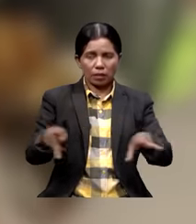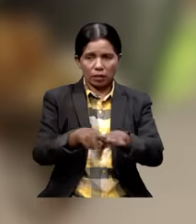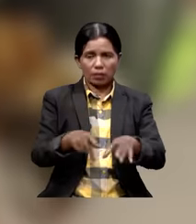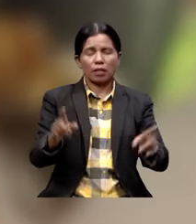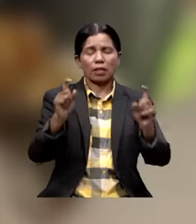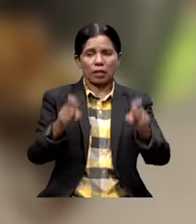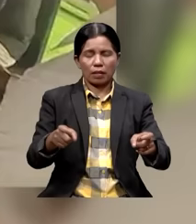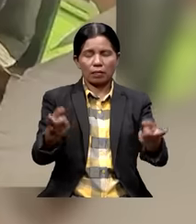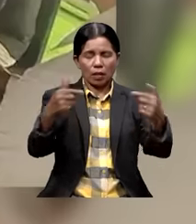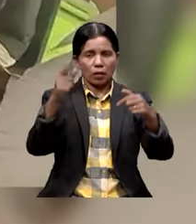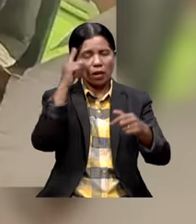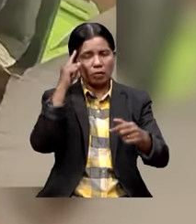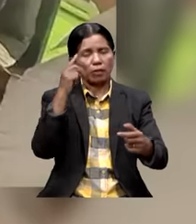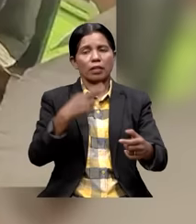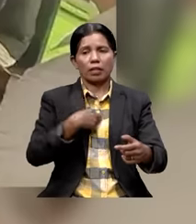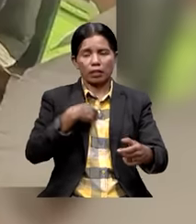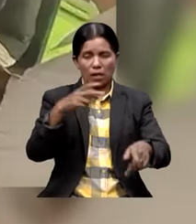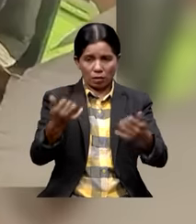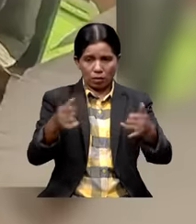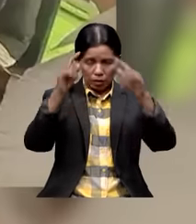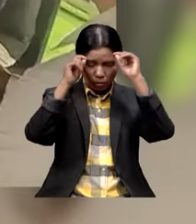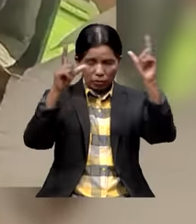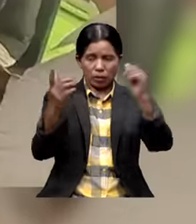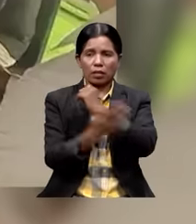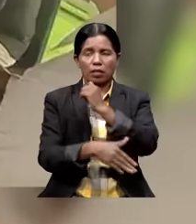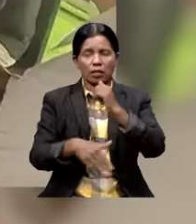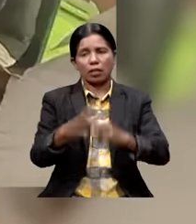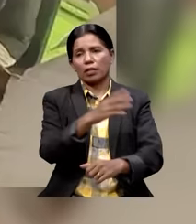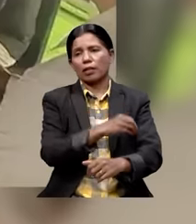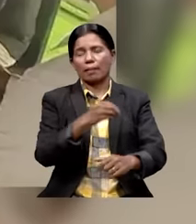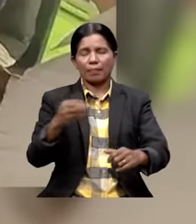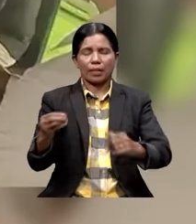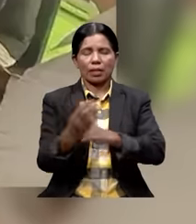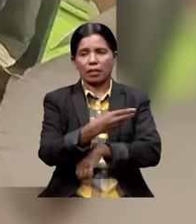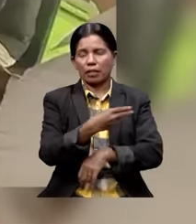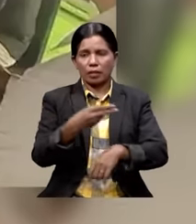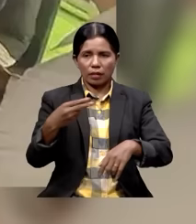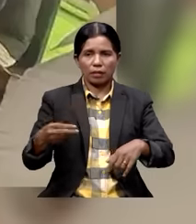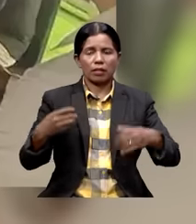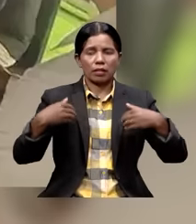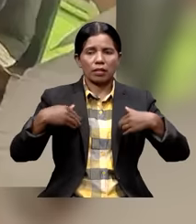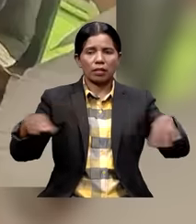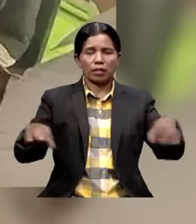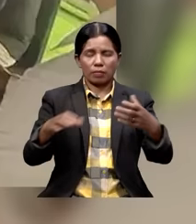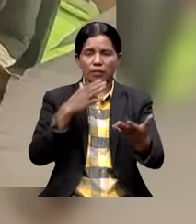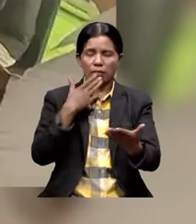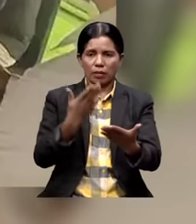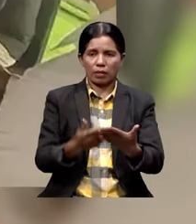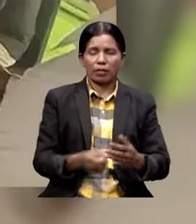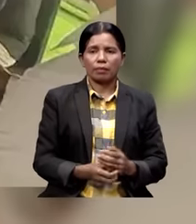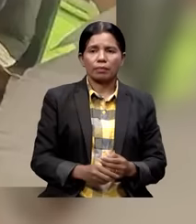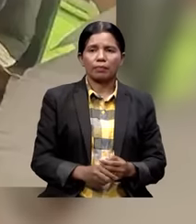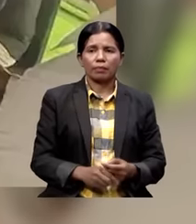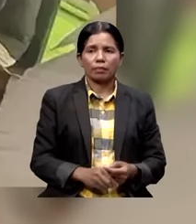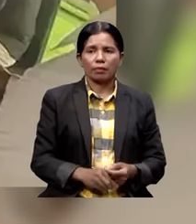racista, também dá um né, Timor-Oan ser irreilar no Ia Timor Ocidental, e a relação nebediak. Ah, nem